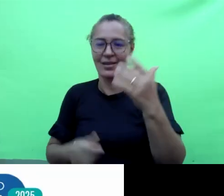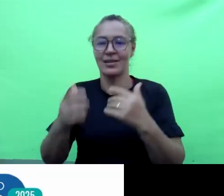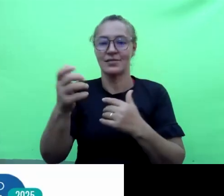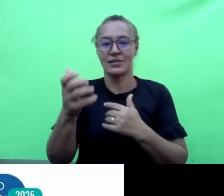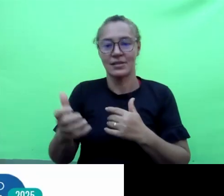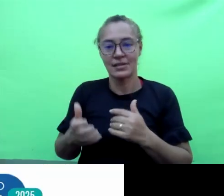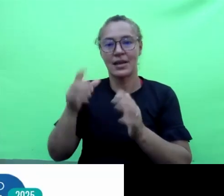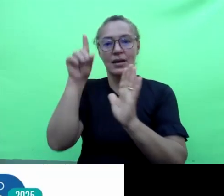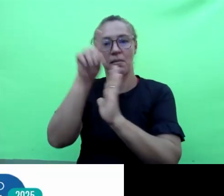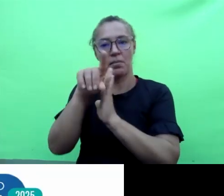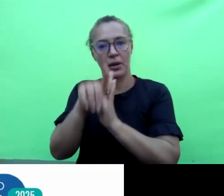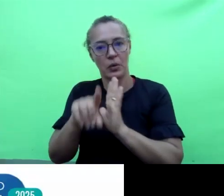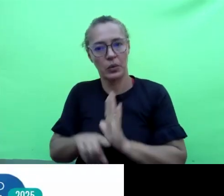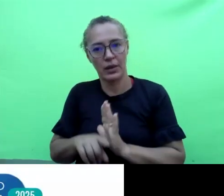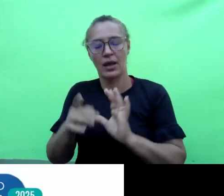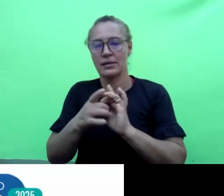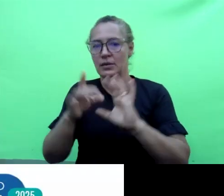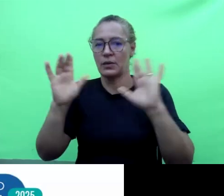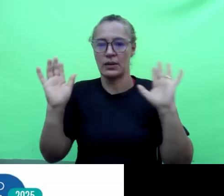para perguntas.